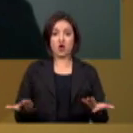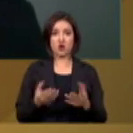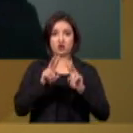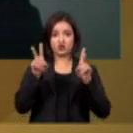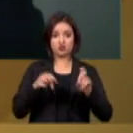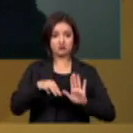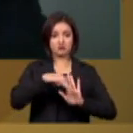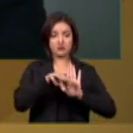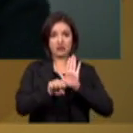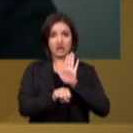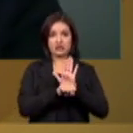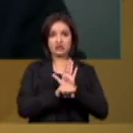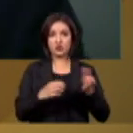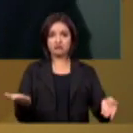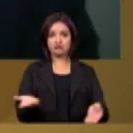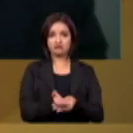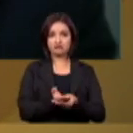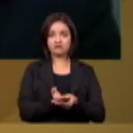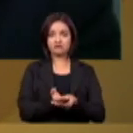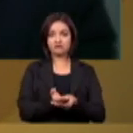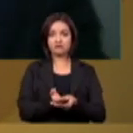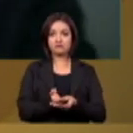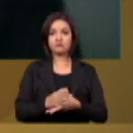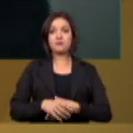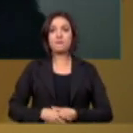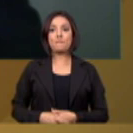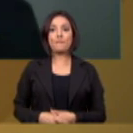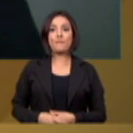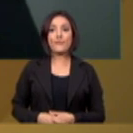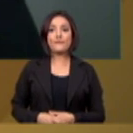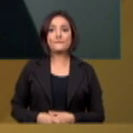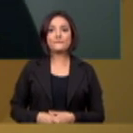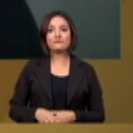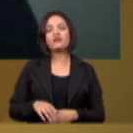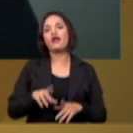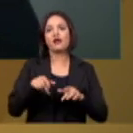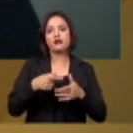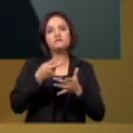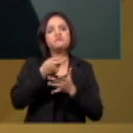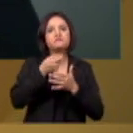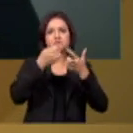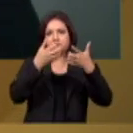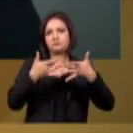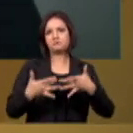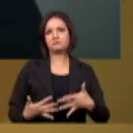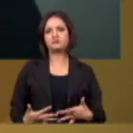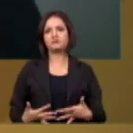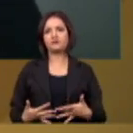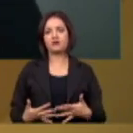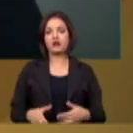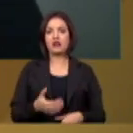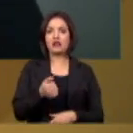mandado de segurança se o presidente eminentes pares congelado na